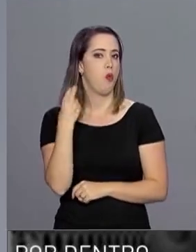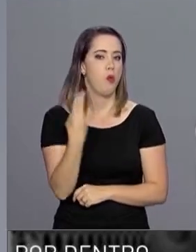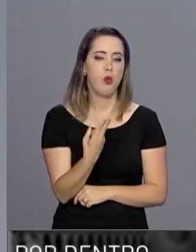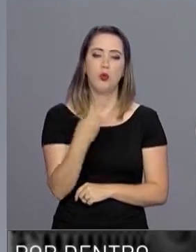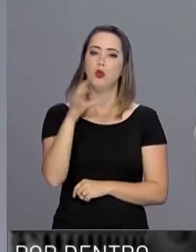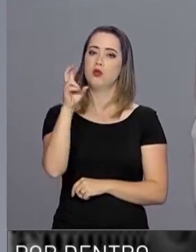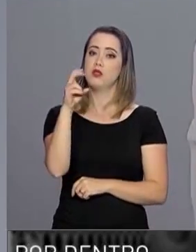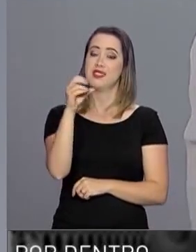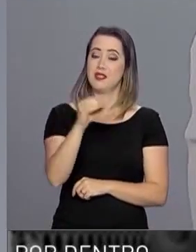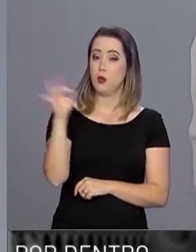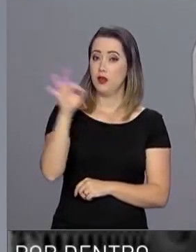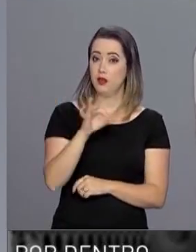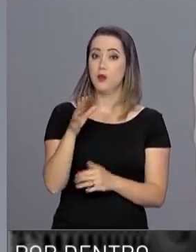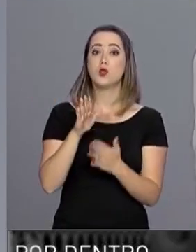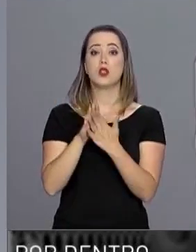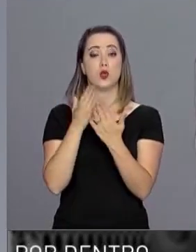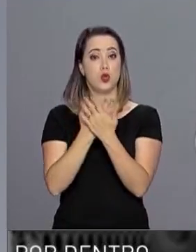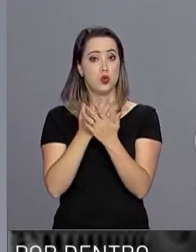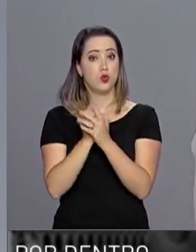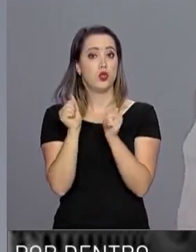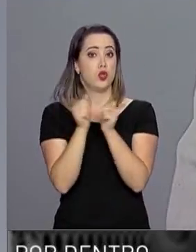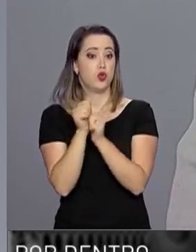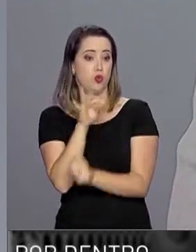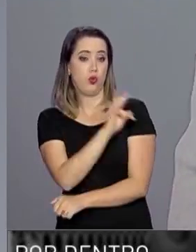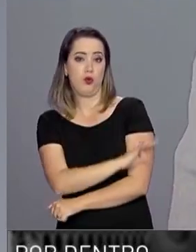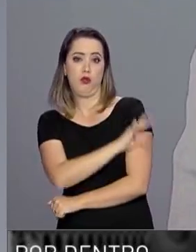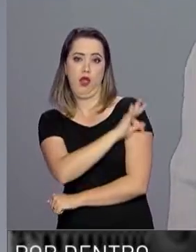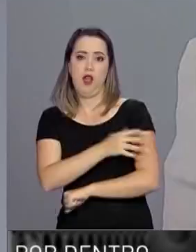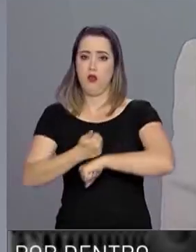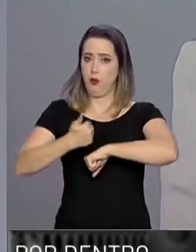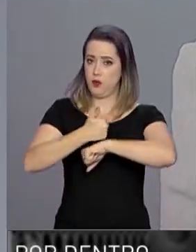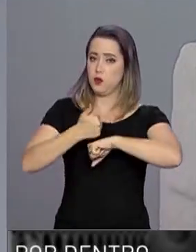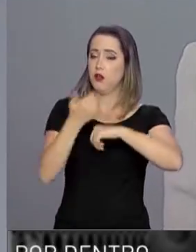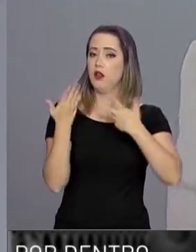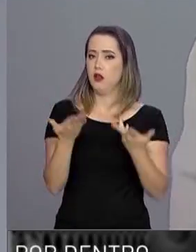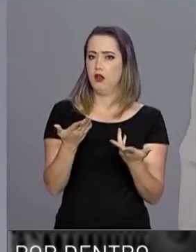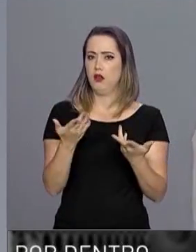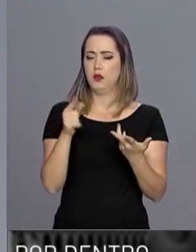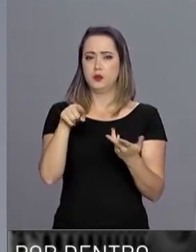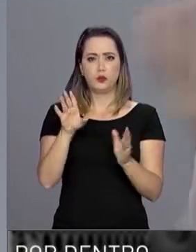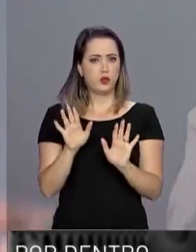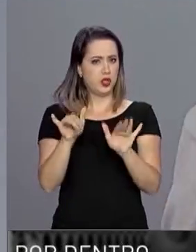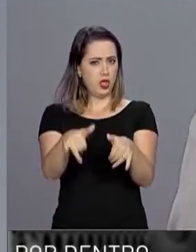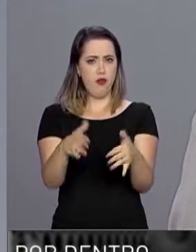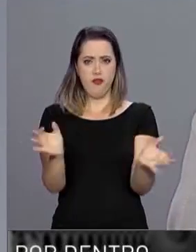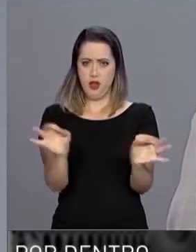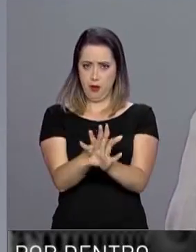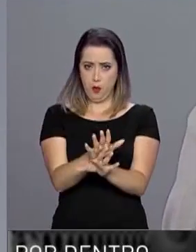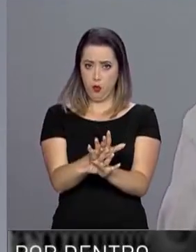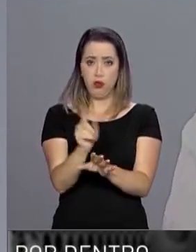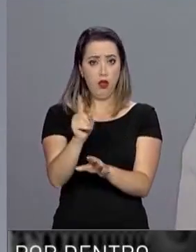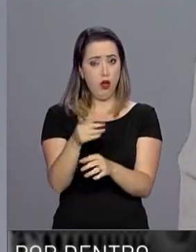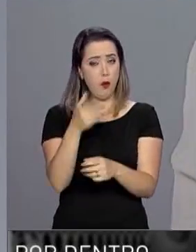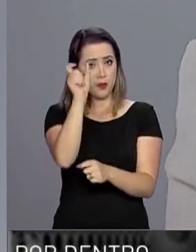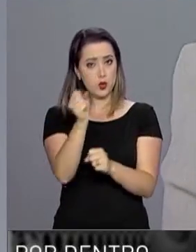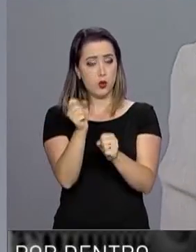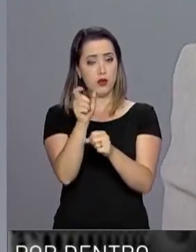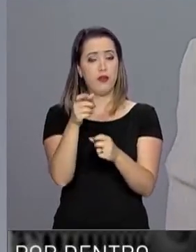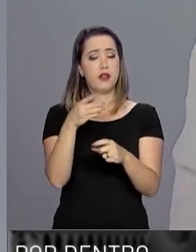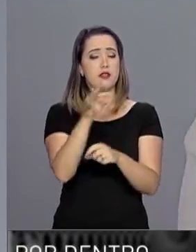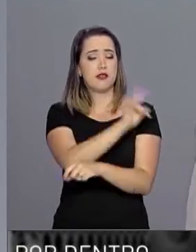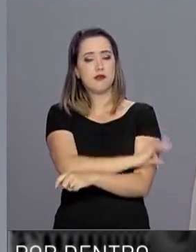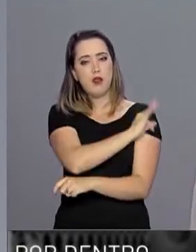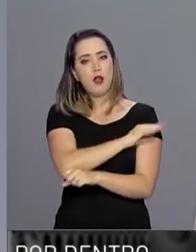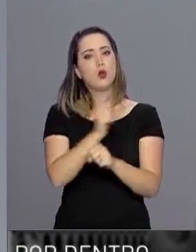ensino técnico não significa que ali é o fim da linha. Pelo contrário, um jovem que faz técnico em edificações, ele vai buscar ser engenheiro. Um jovem que